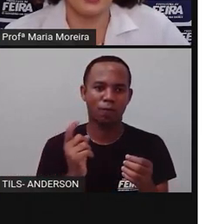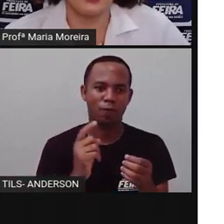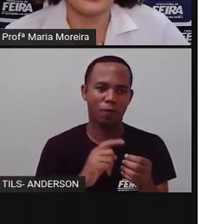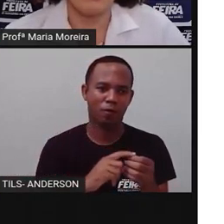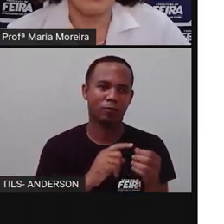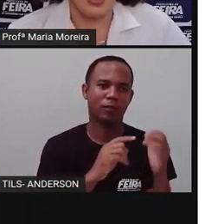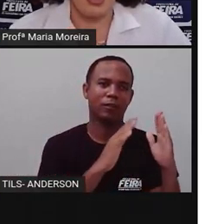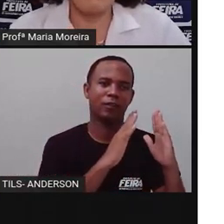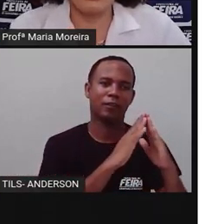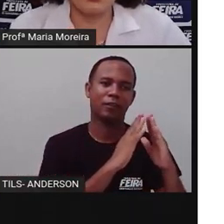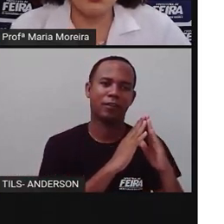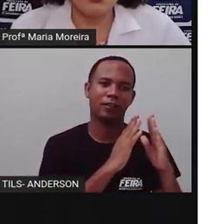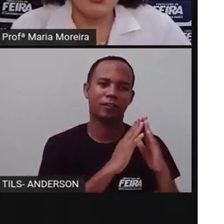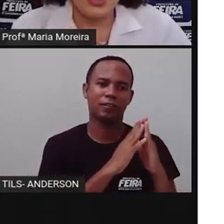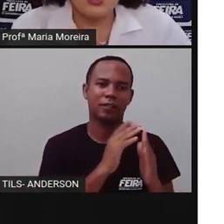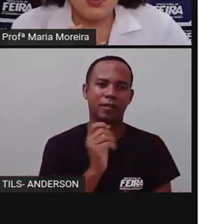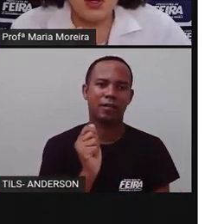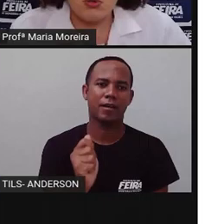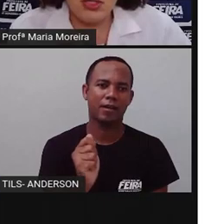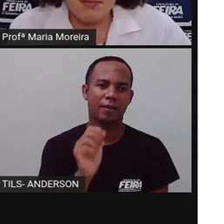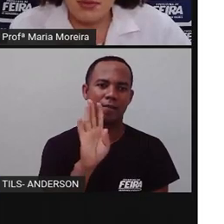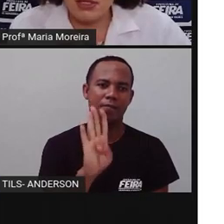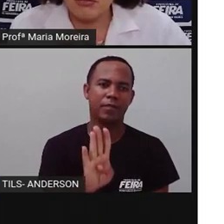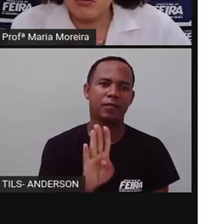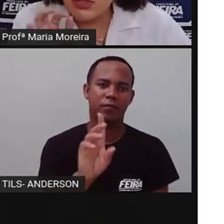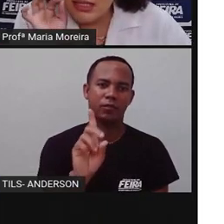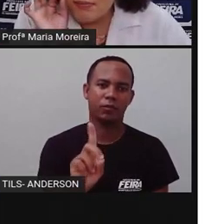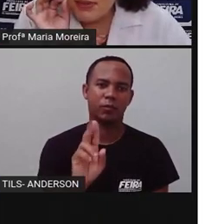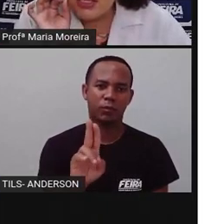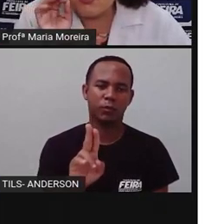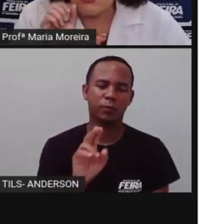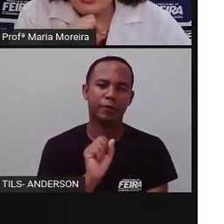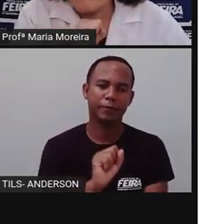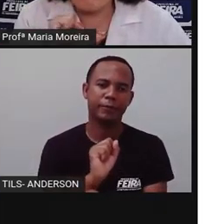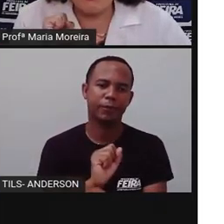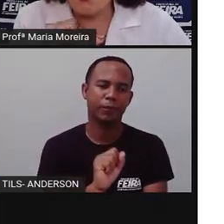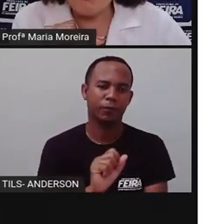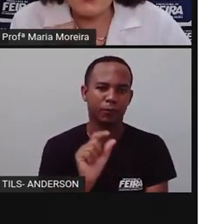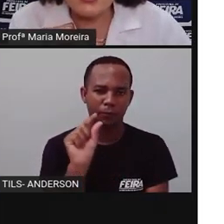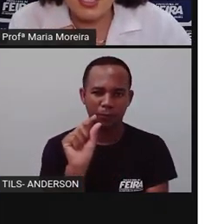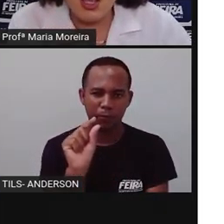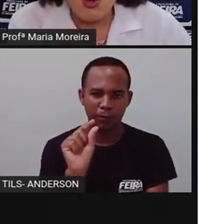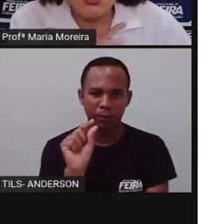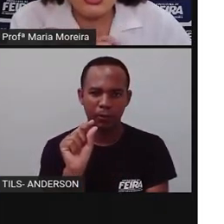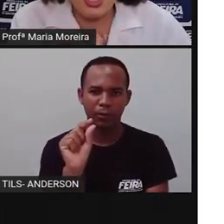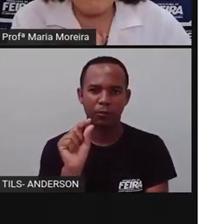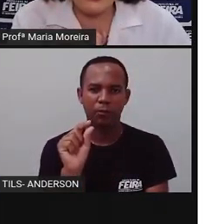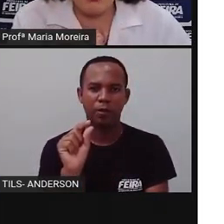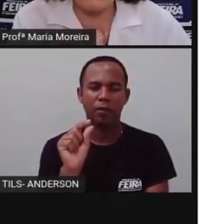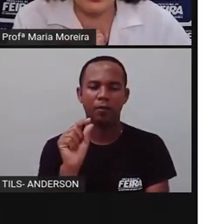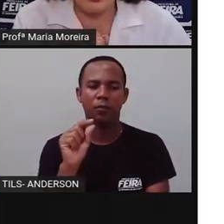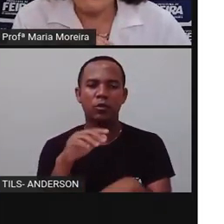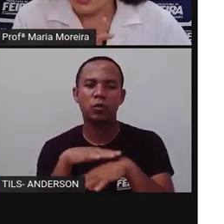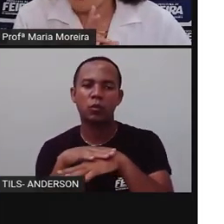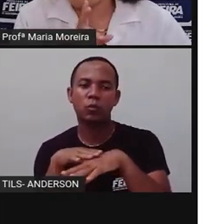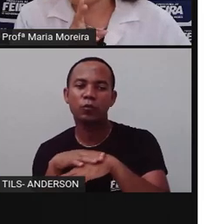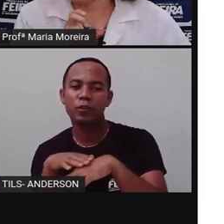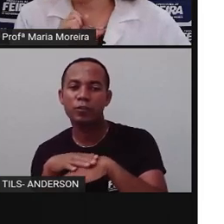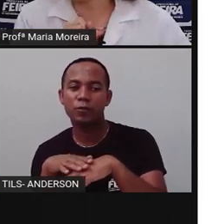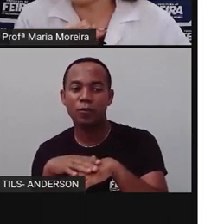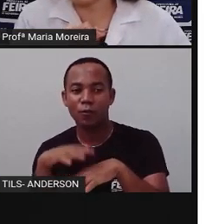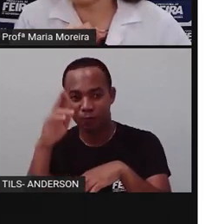para casa. Abdul esperou um tempinho, e foi convencer o chefe da aldeia